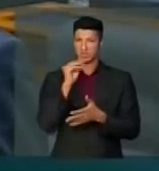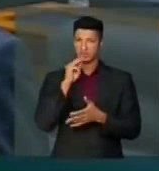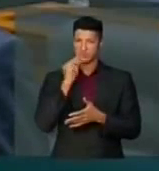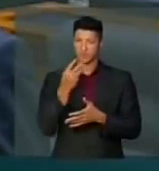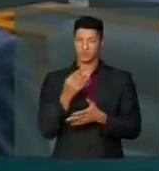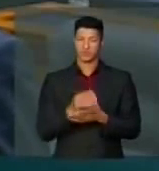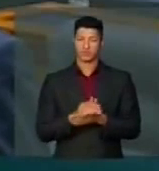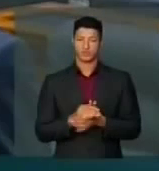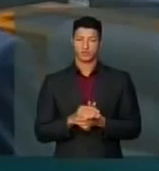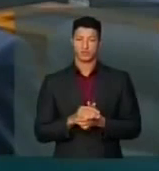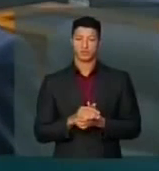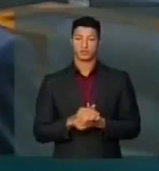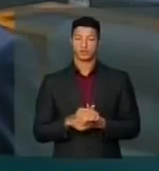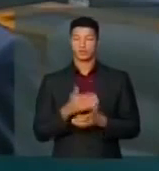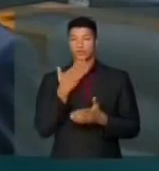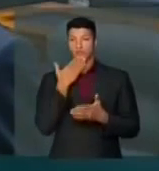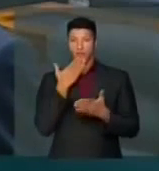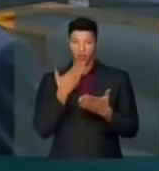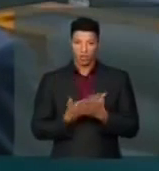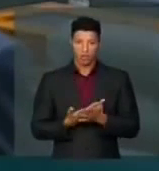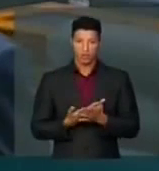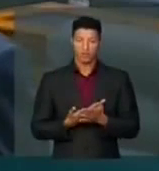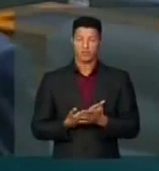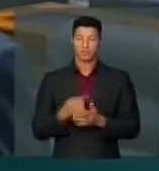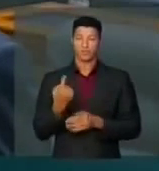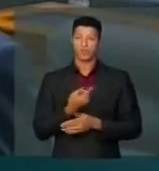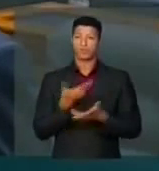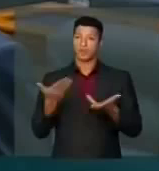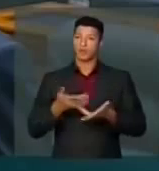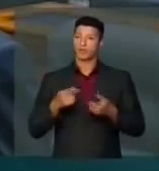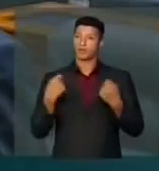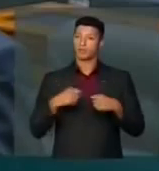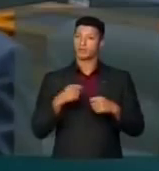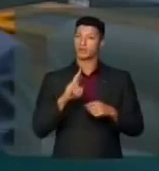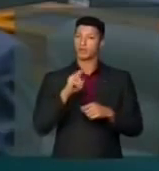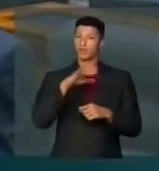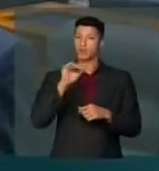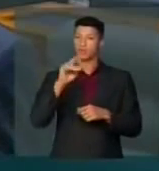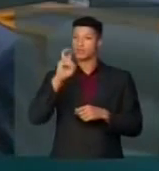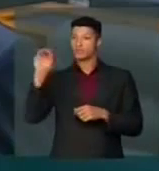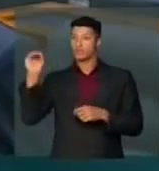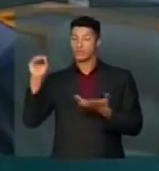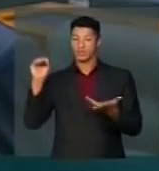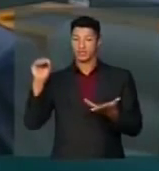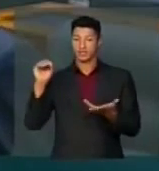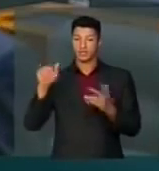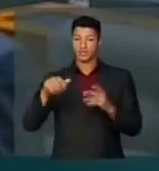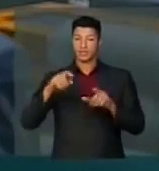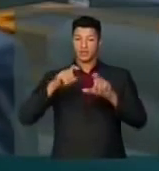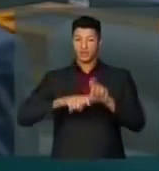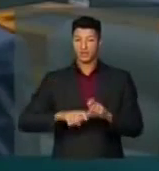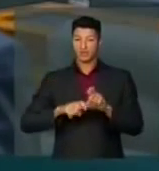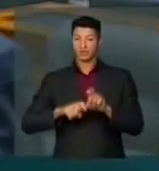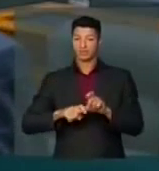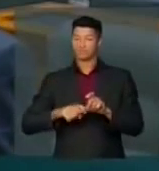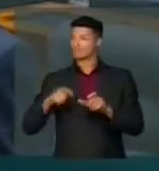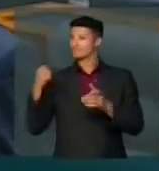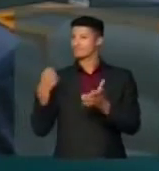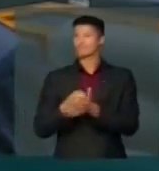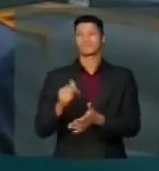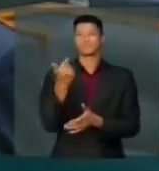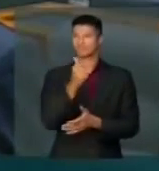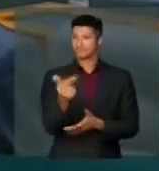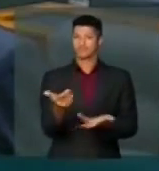bilhões. E pasme, presidente, estamos devendo para a União 50. É uma dívida